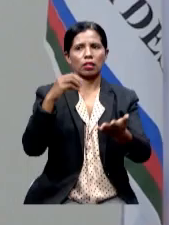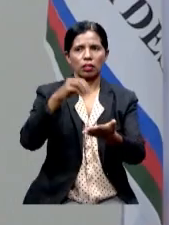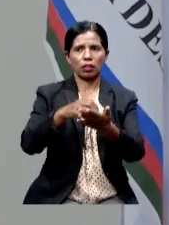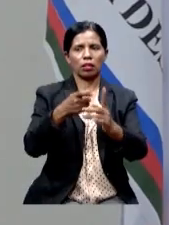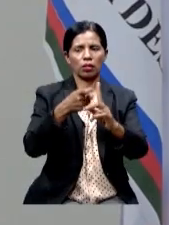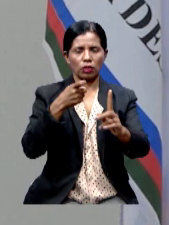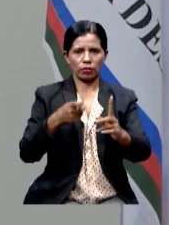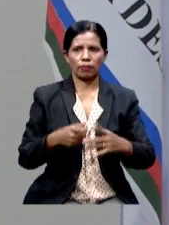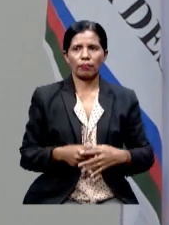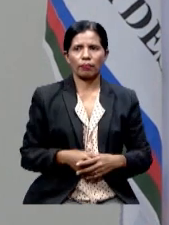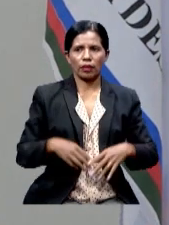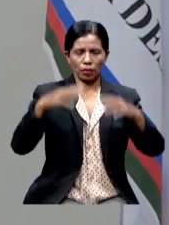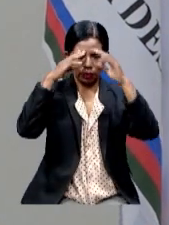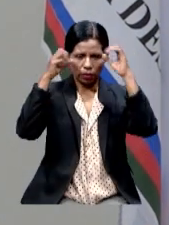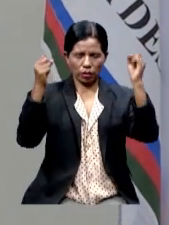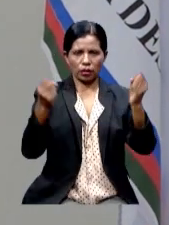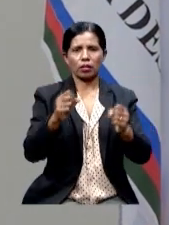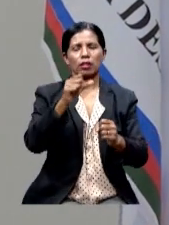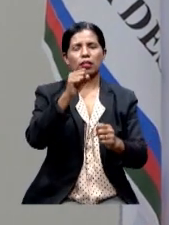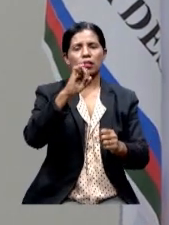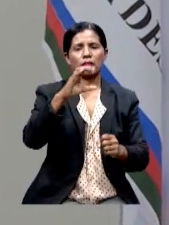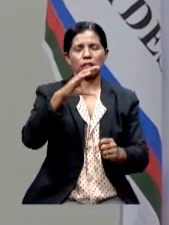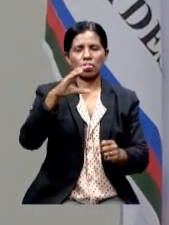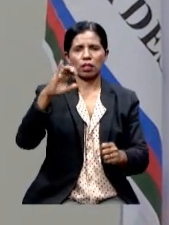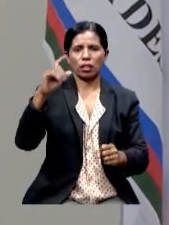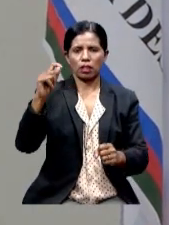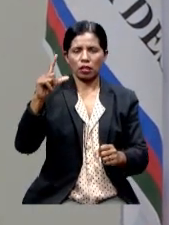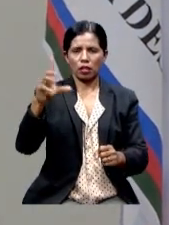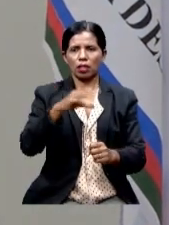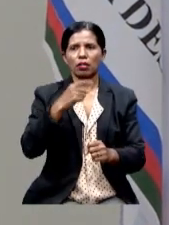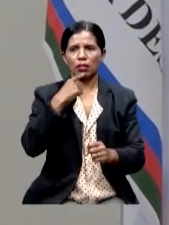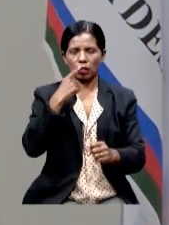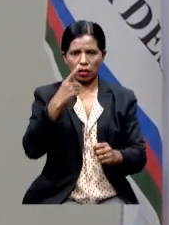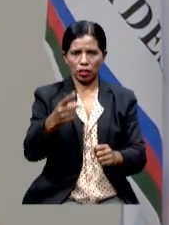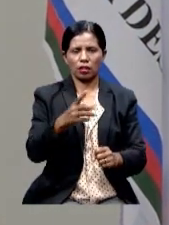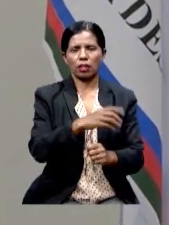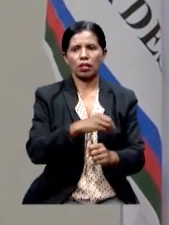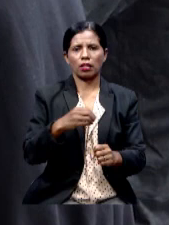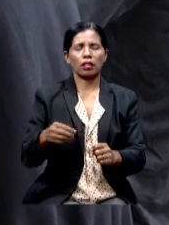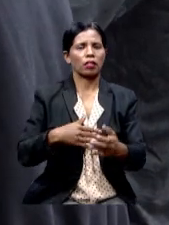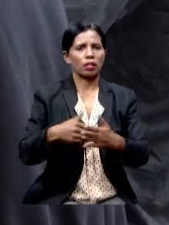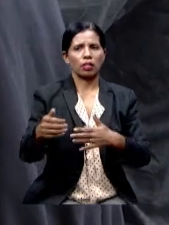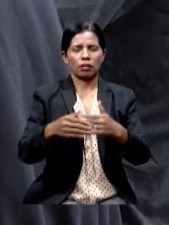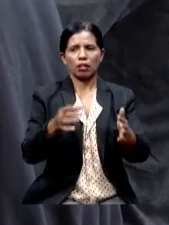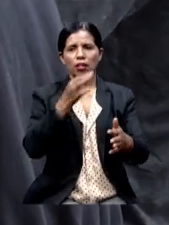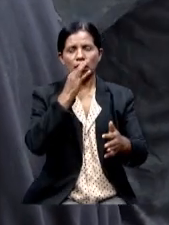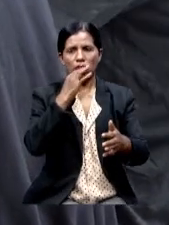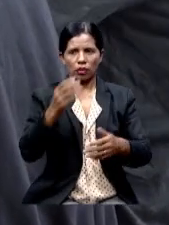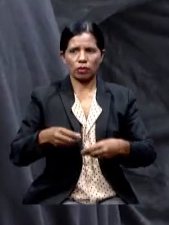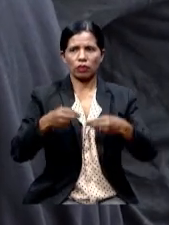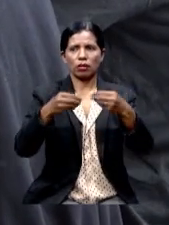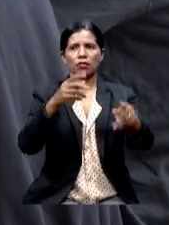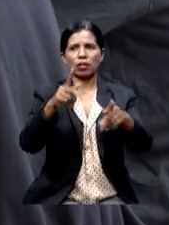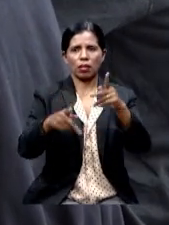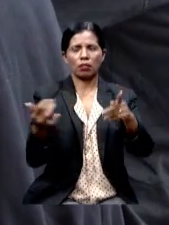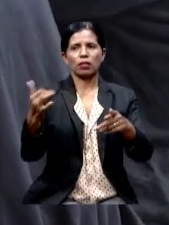consensus. Presidente interino CCI Teli Hergelina Fernandes Alves Ateden dela ruma hahan nebe fornece ba